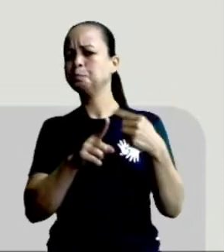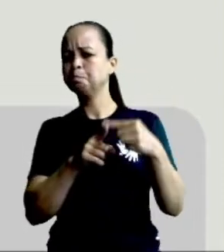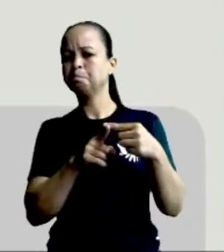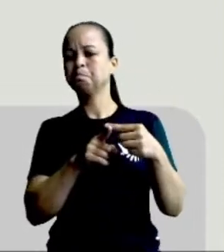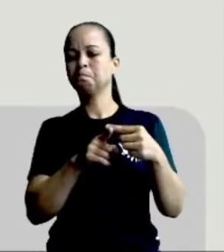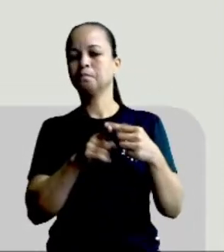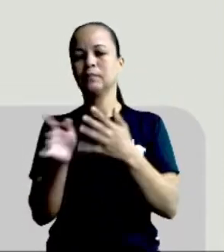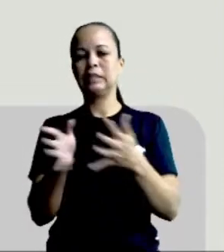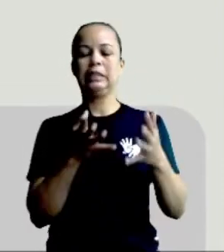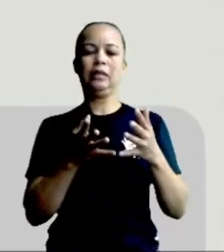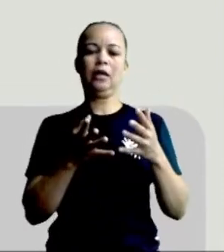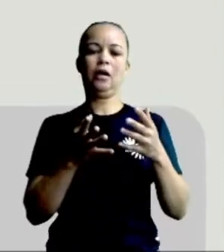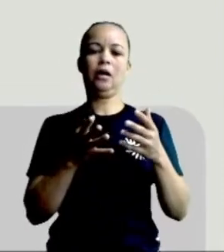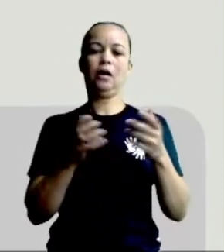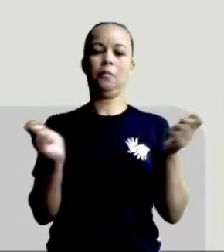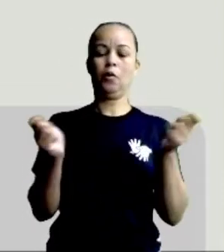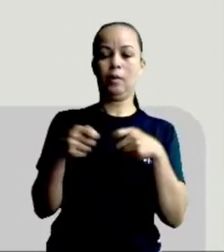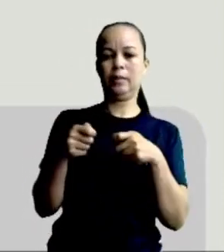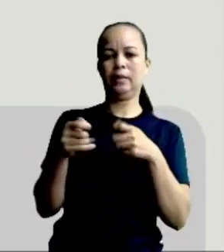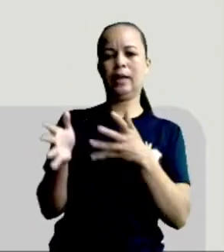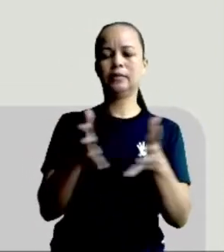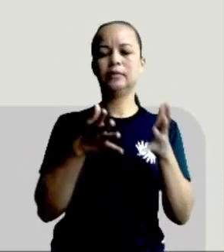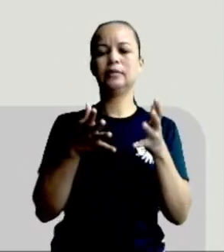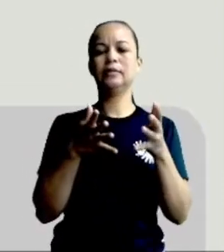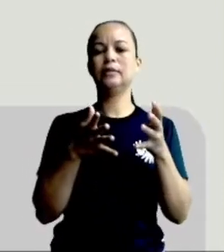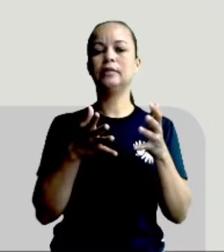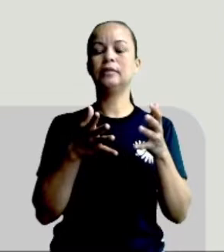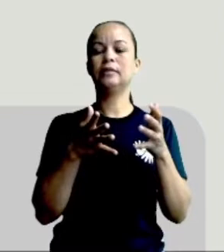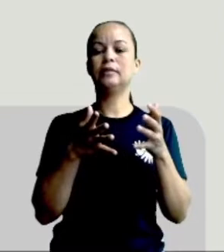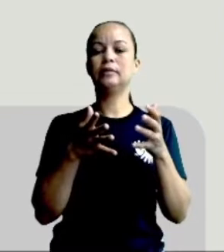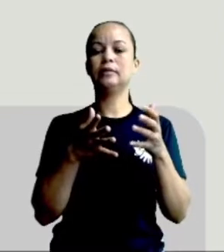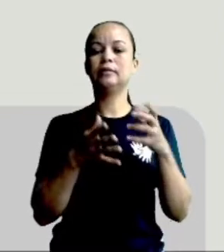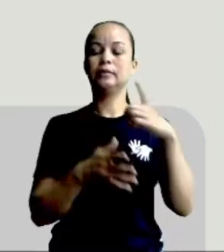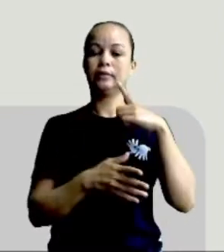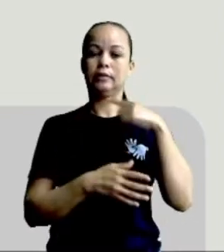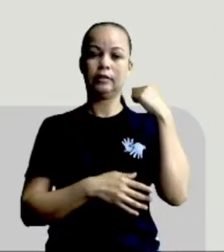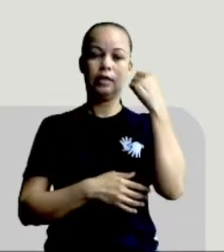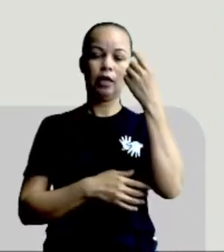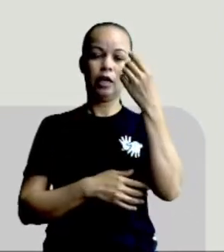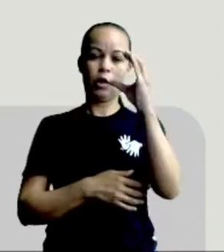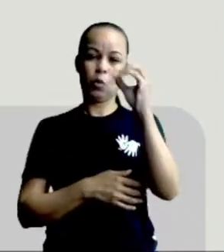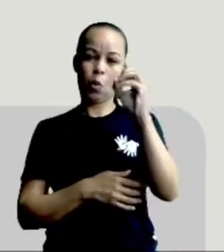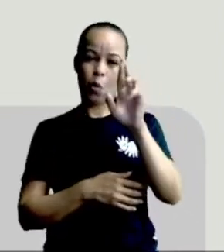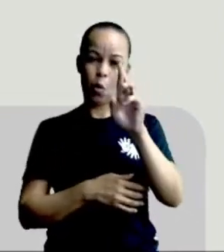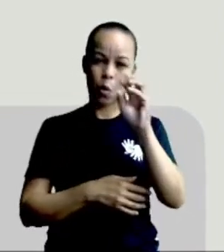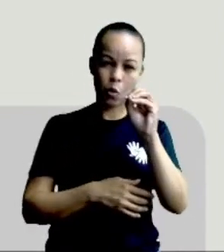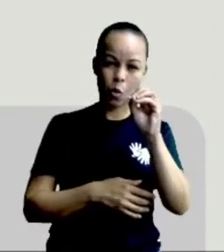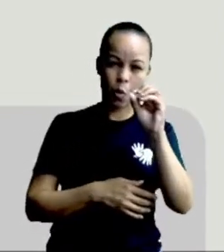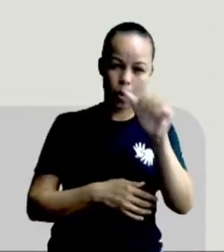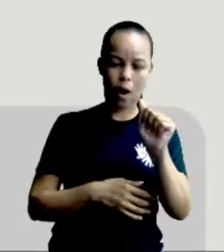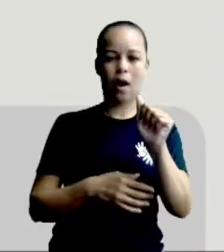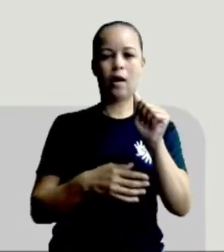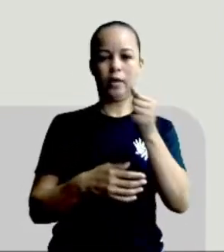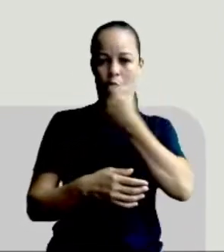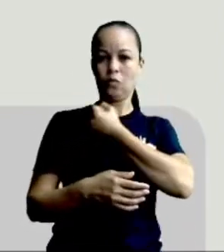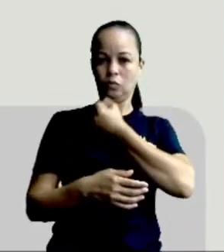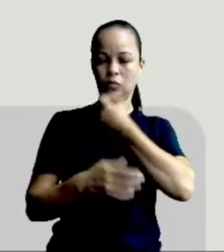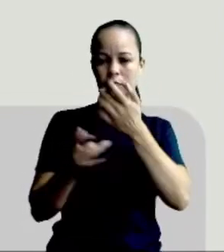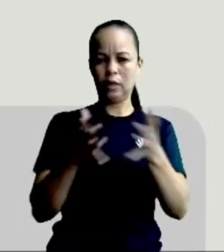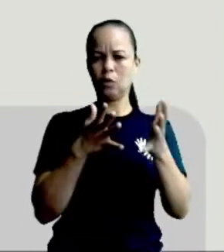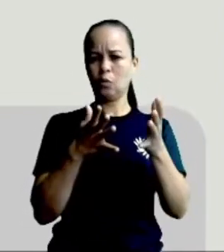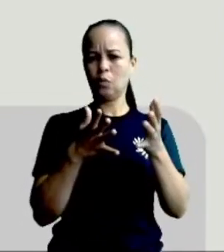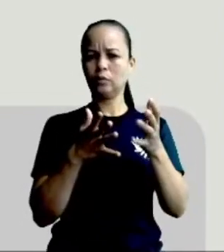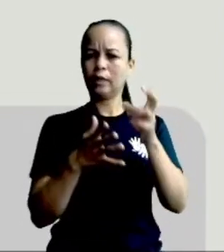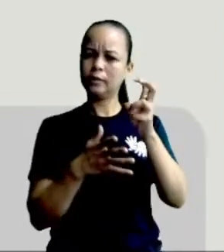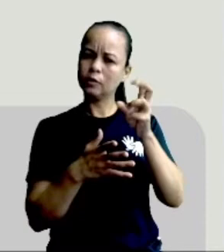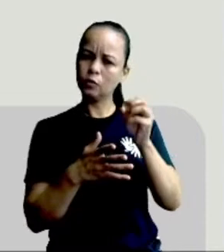sair coroa é uma das possibilidades. Se a gente representar um meio, por que um meio? Não é